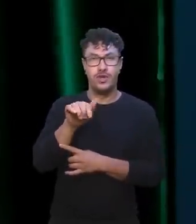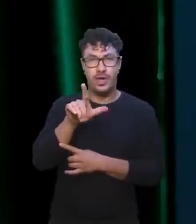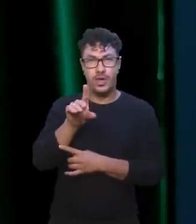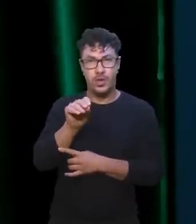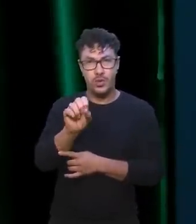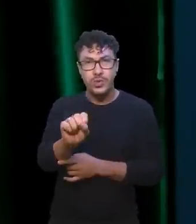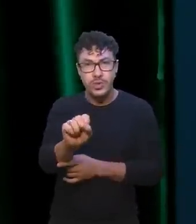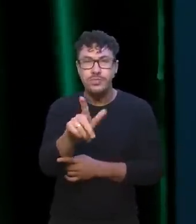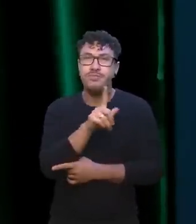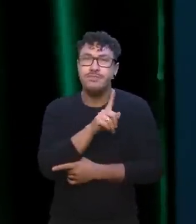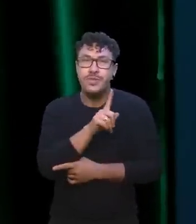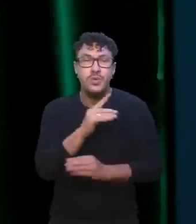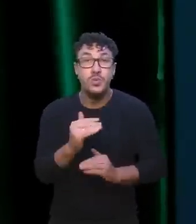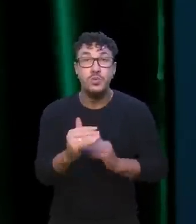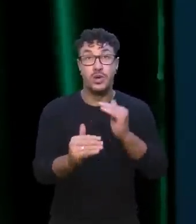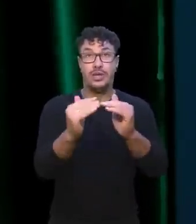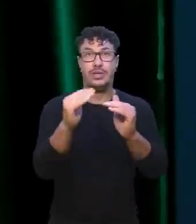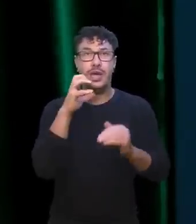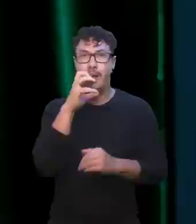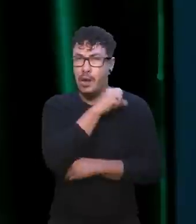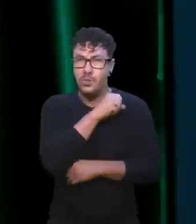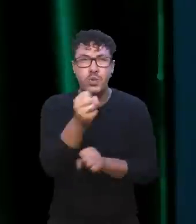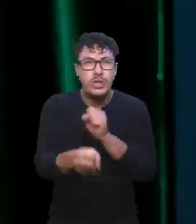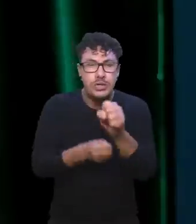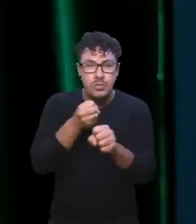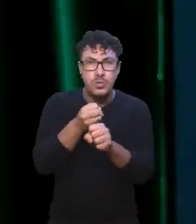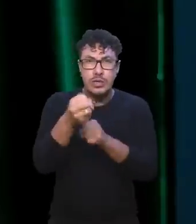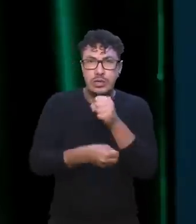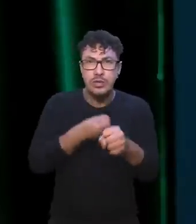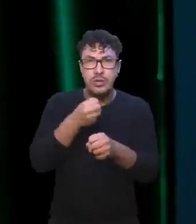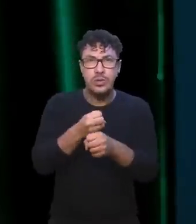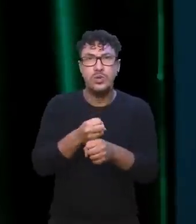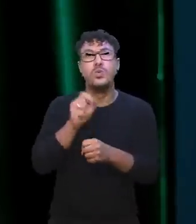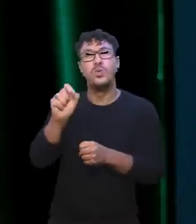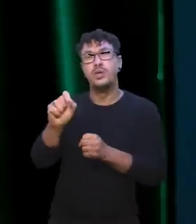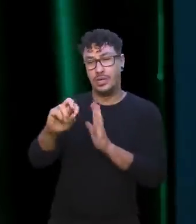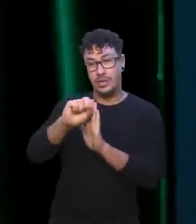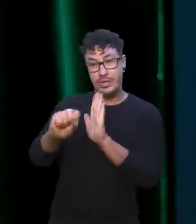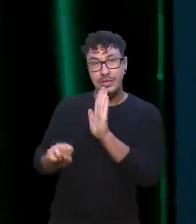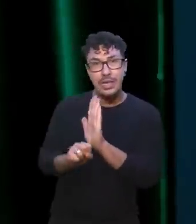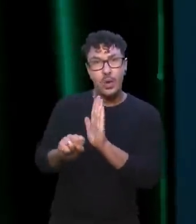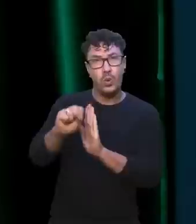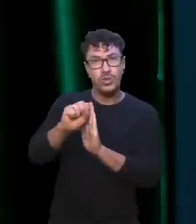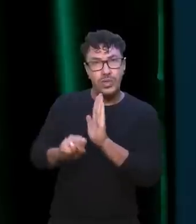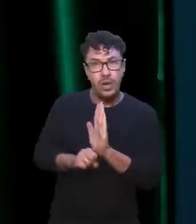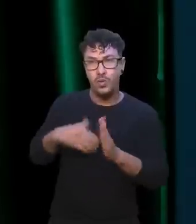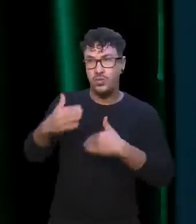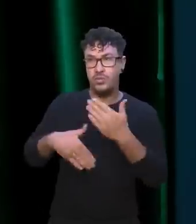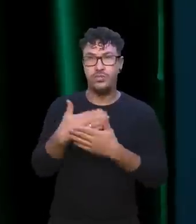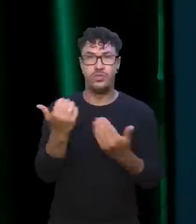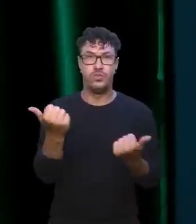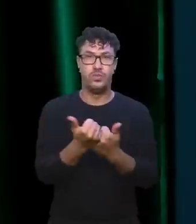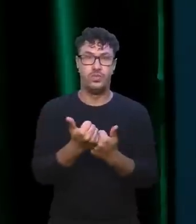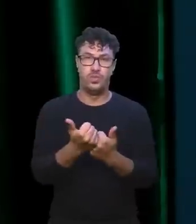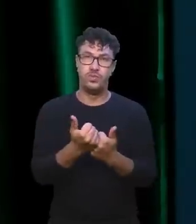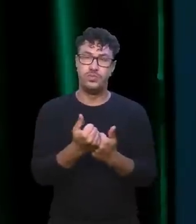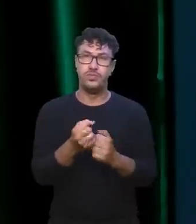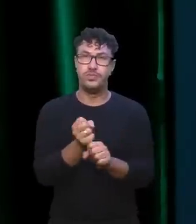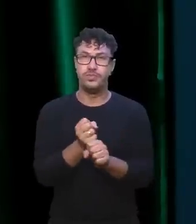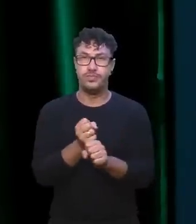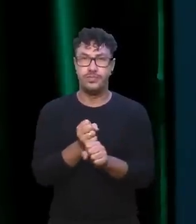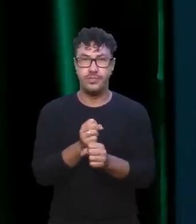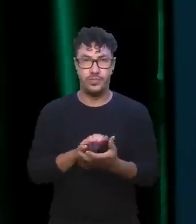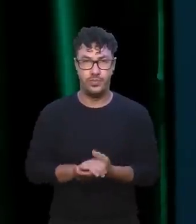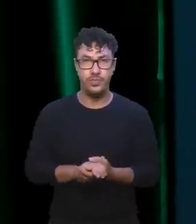promovem progressos rápidos, em anos, o que demandaria séculos para acontecer. Mas o que eu gostaria de